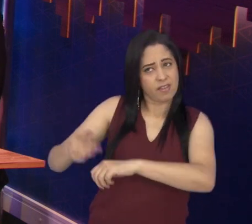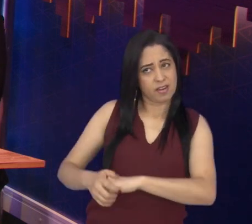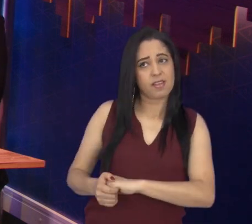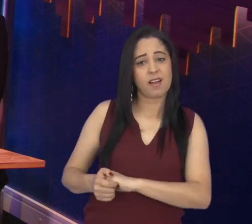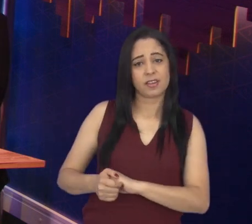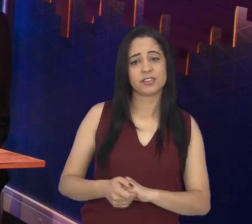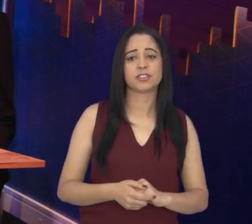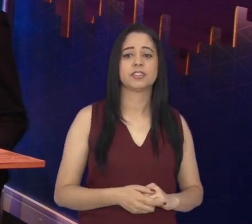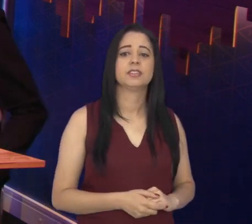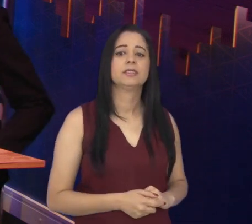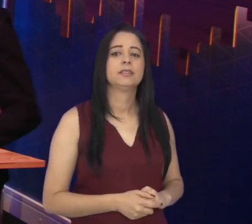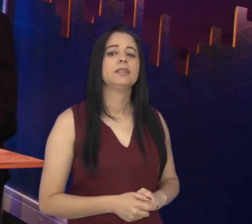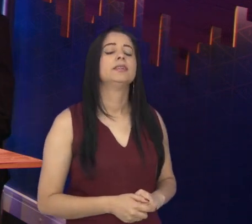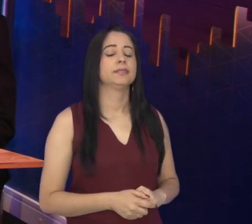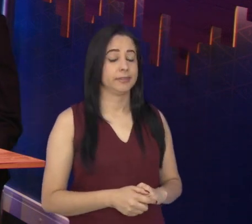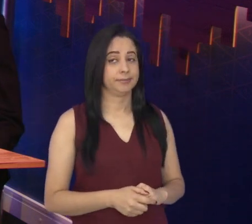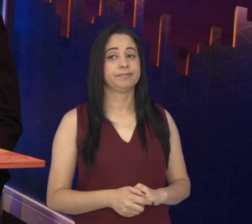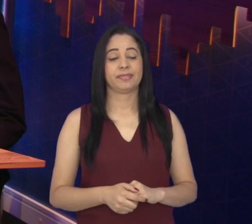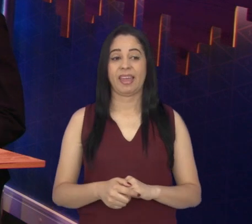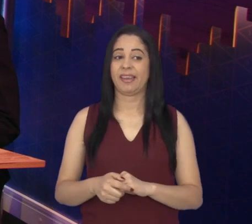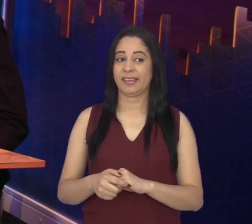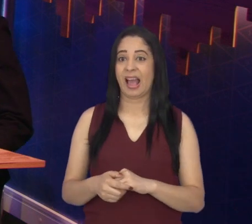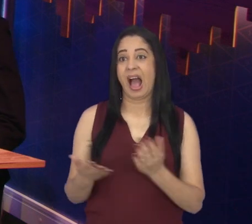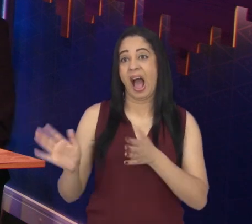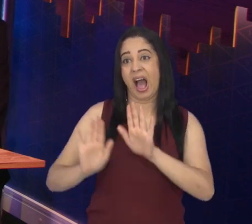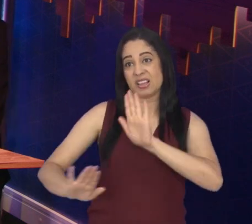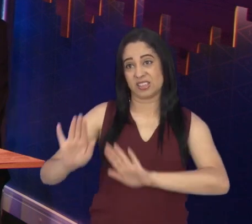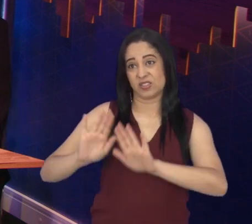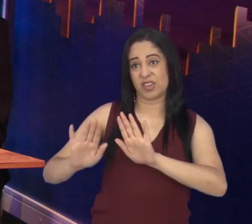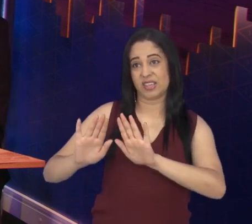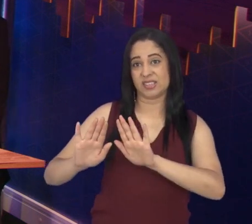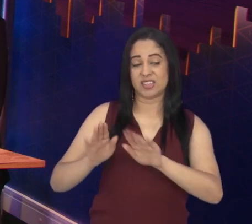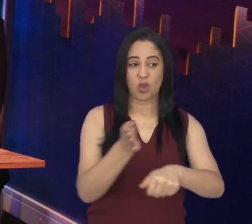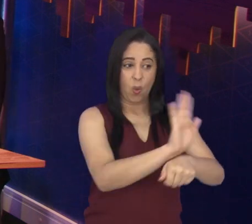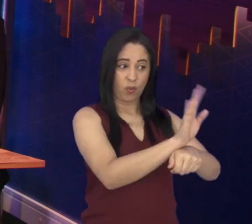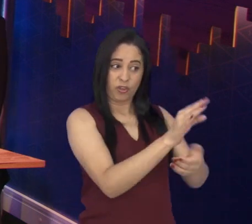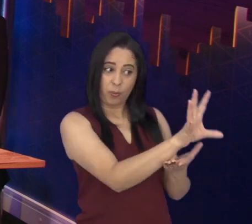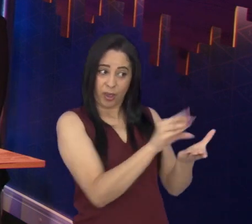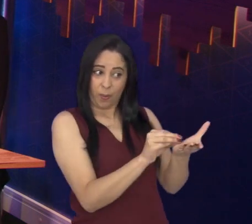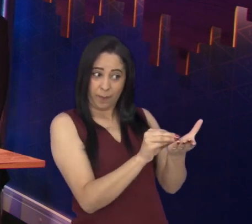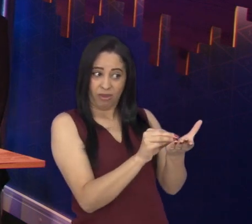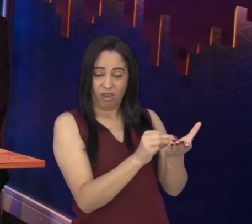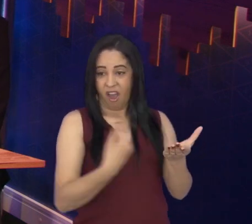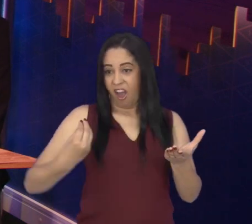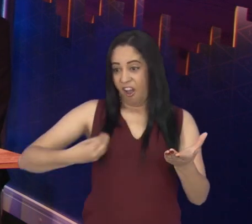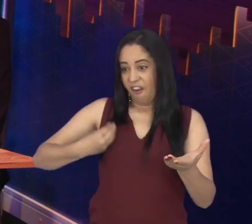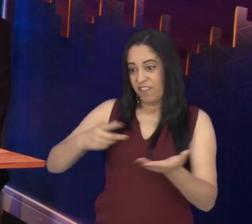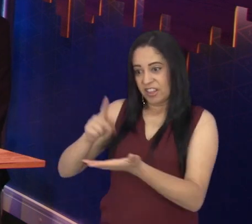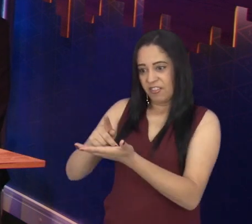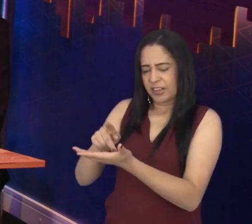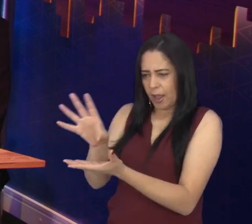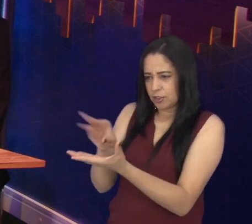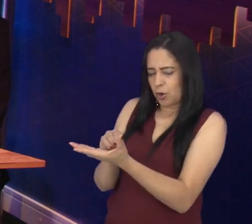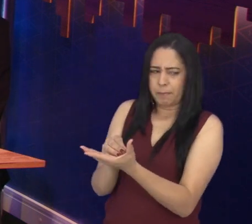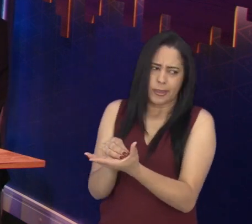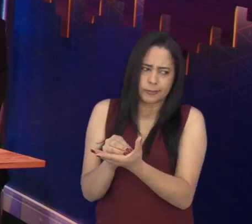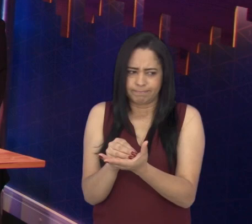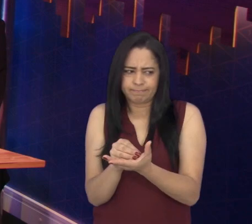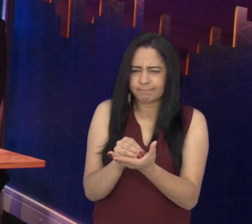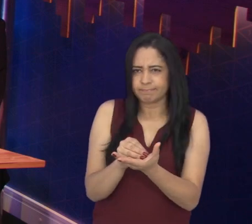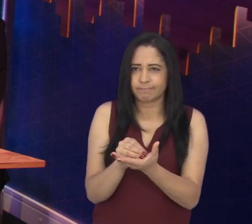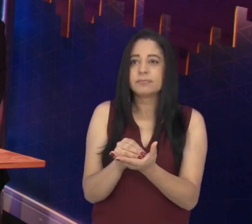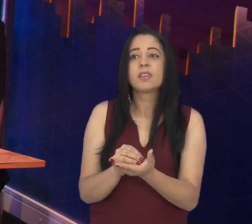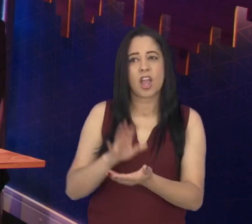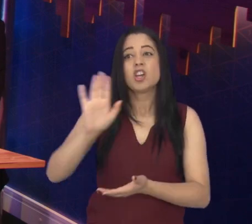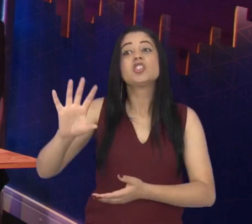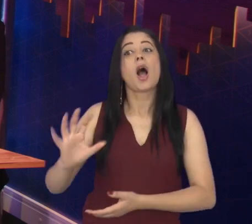tipo, como a arte imita a vida, a vida imita a arte. Tipo, Voldemort era do malzão, queria só os puro